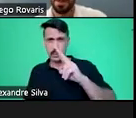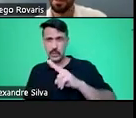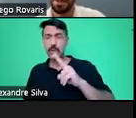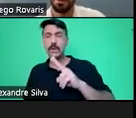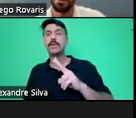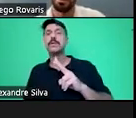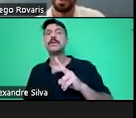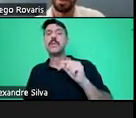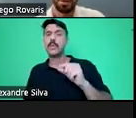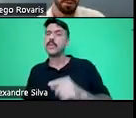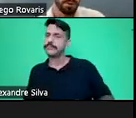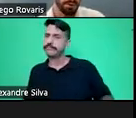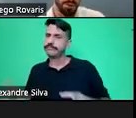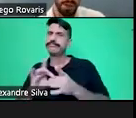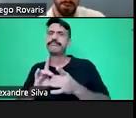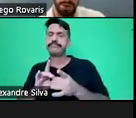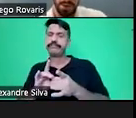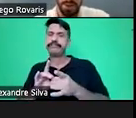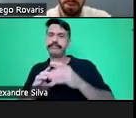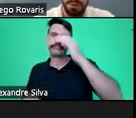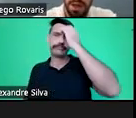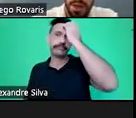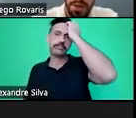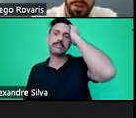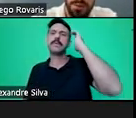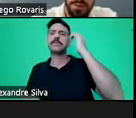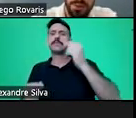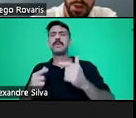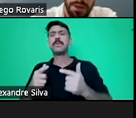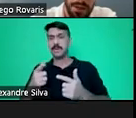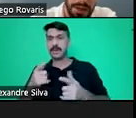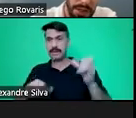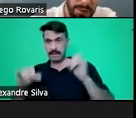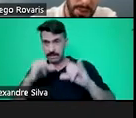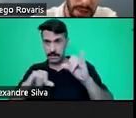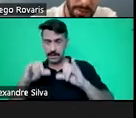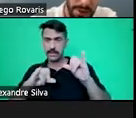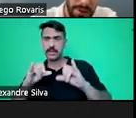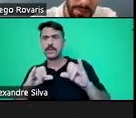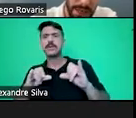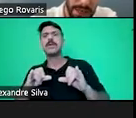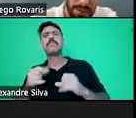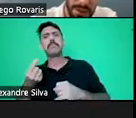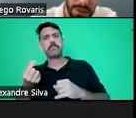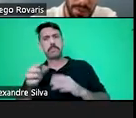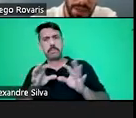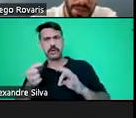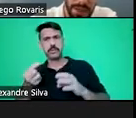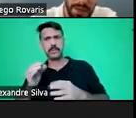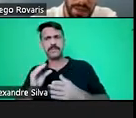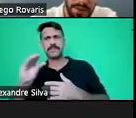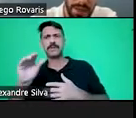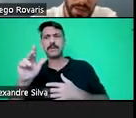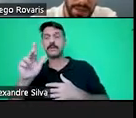em segmento aqui no laboratório. Então, tem um projeto financiado pela FAPESP